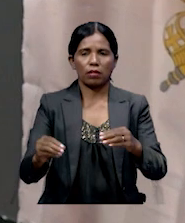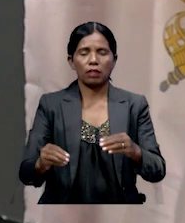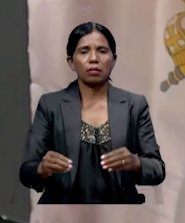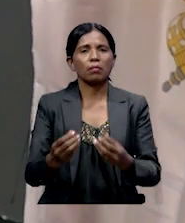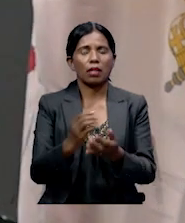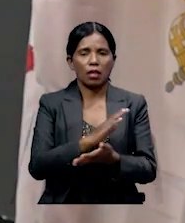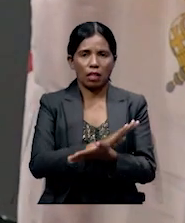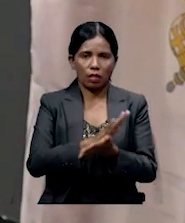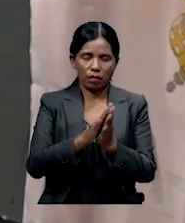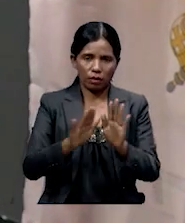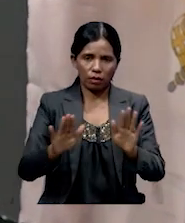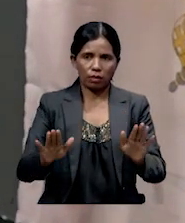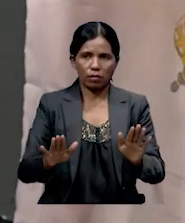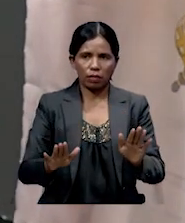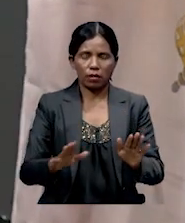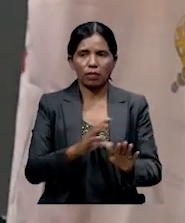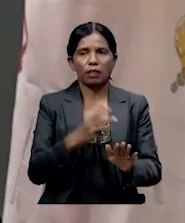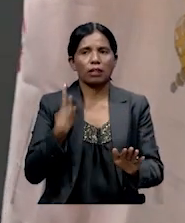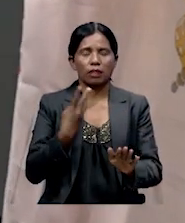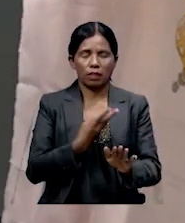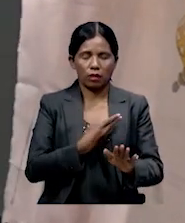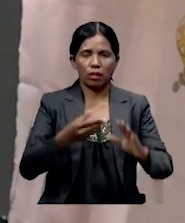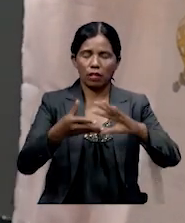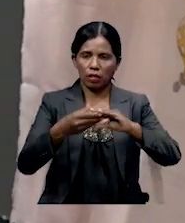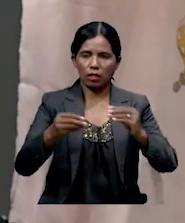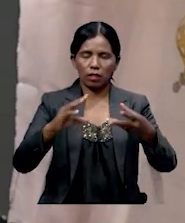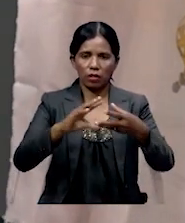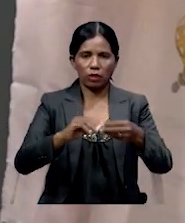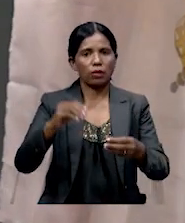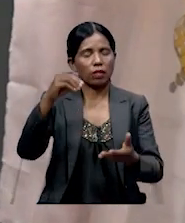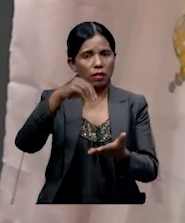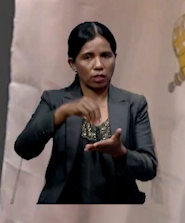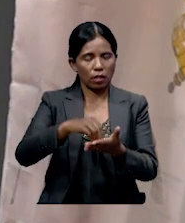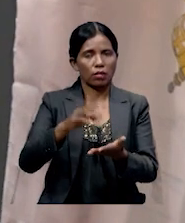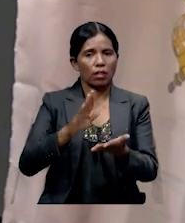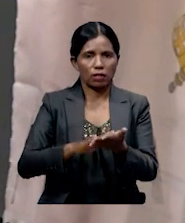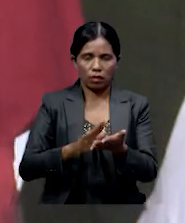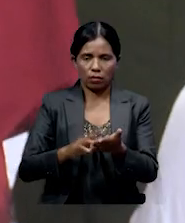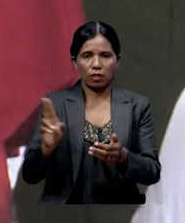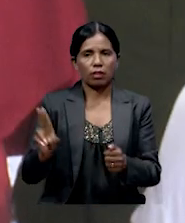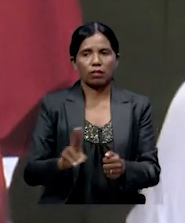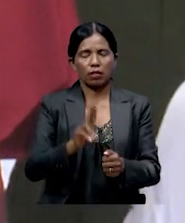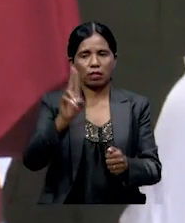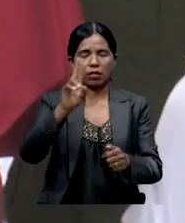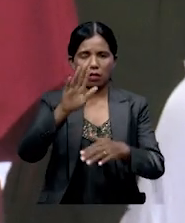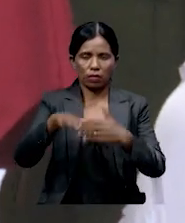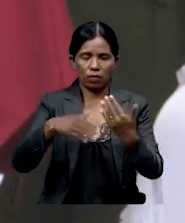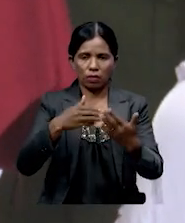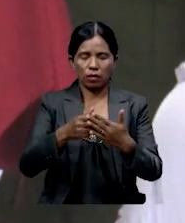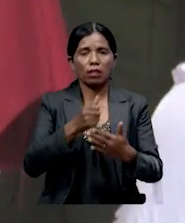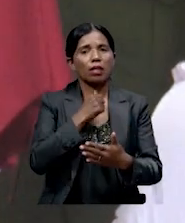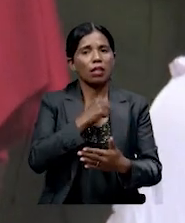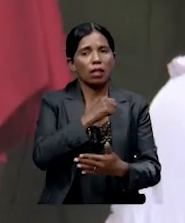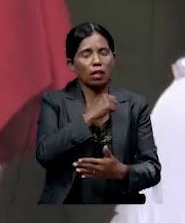consolidado, a começar dos históricos encontros promovidos por Santo Papa João